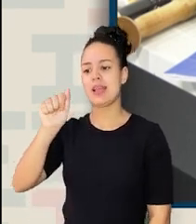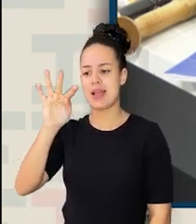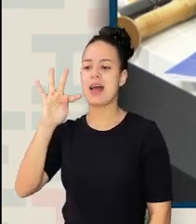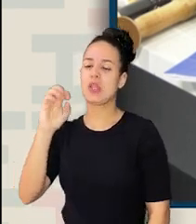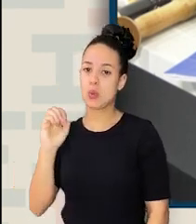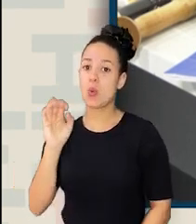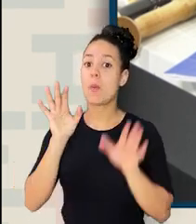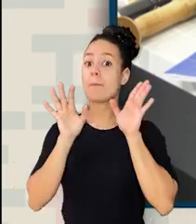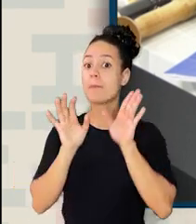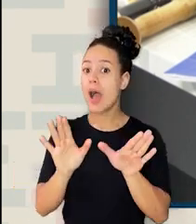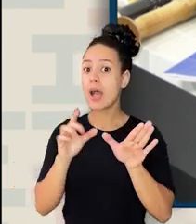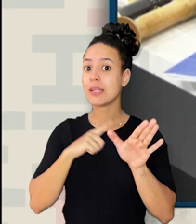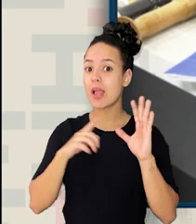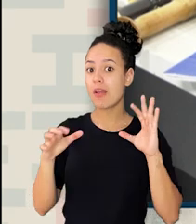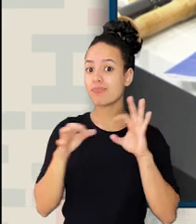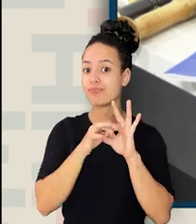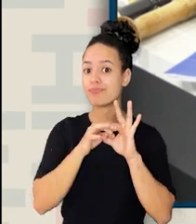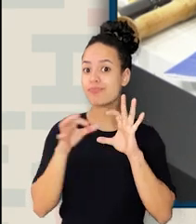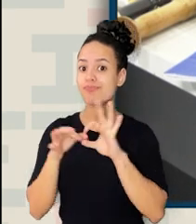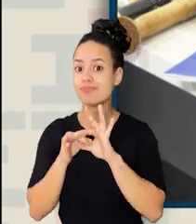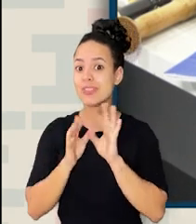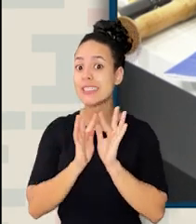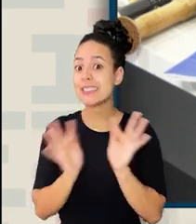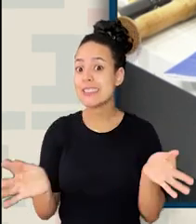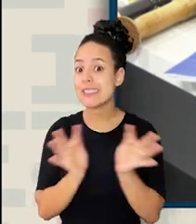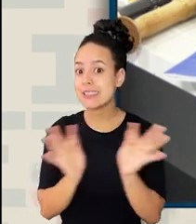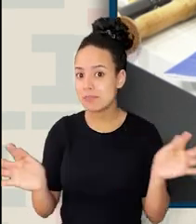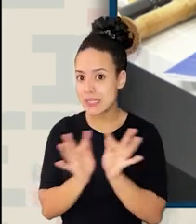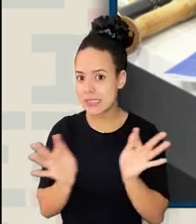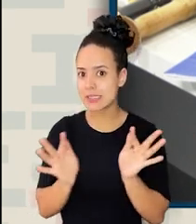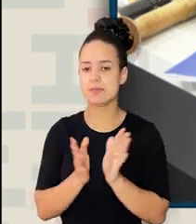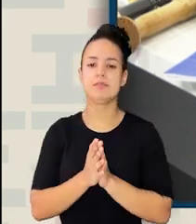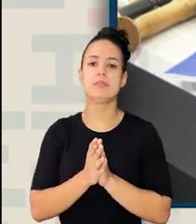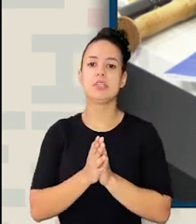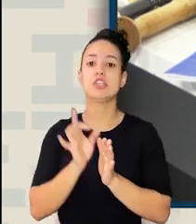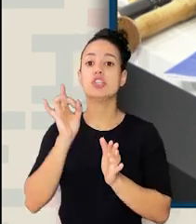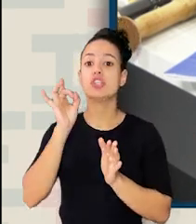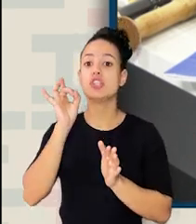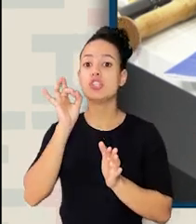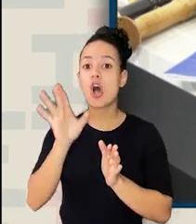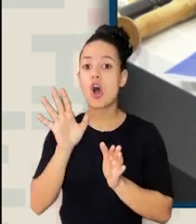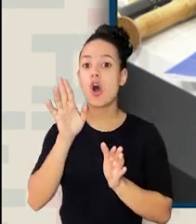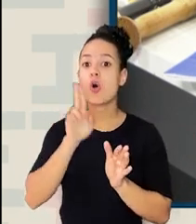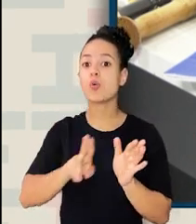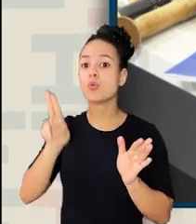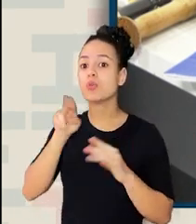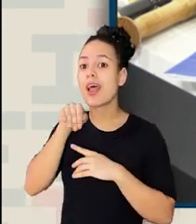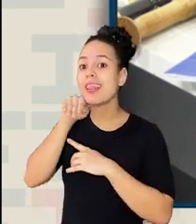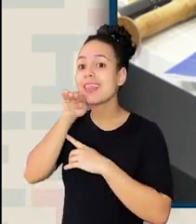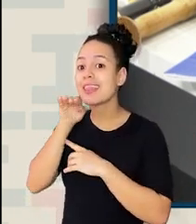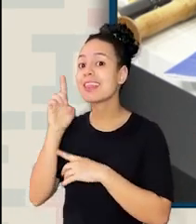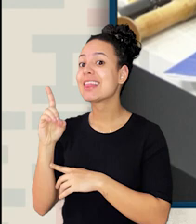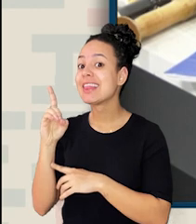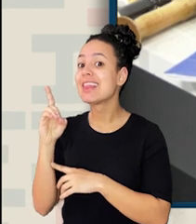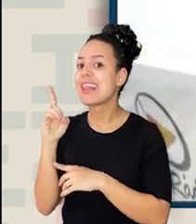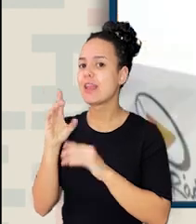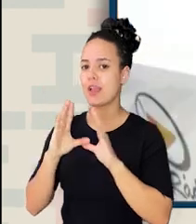articula minimamente entre uma nota e outra, geralmente pronunciando o D, que é mais suave. D.